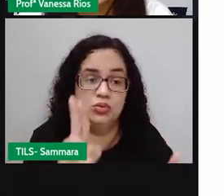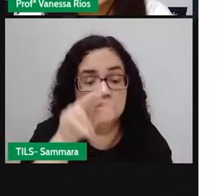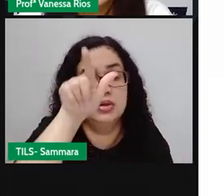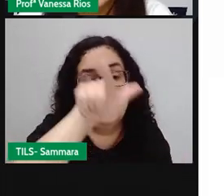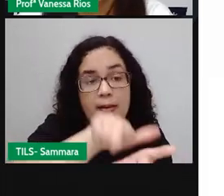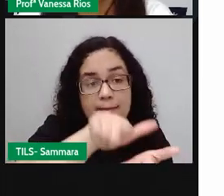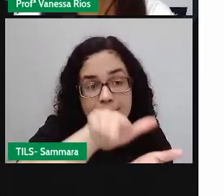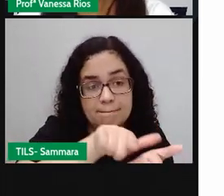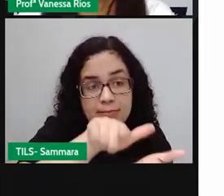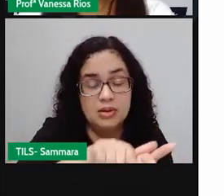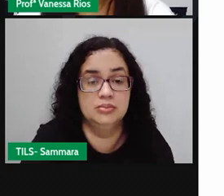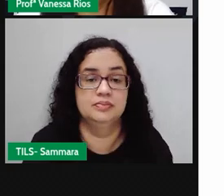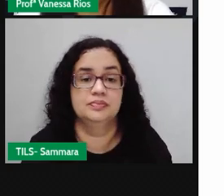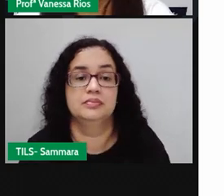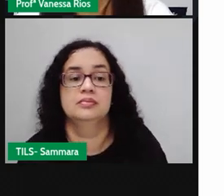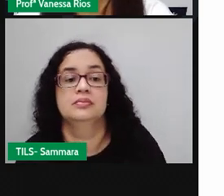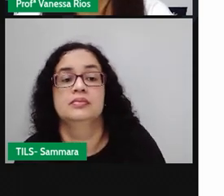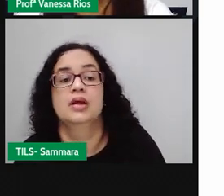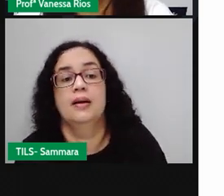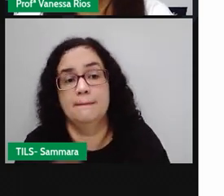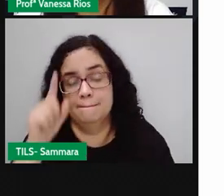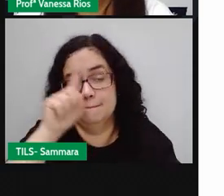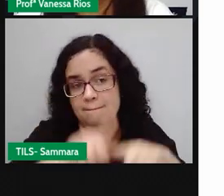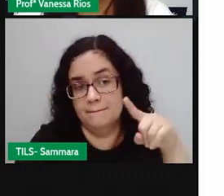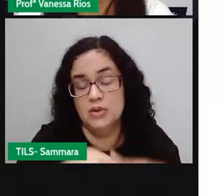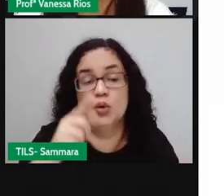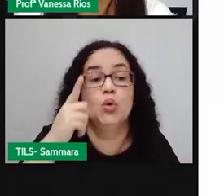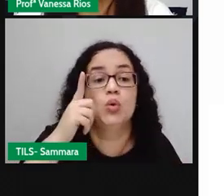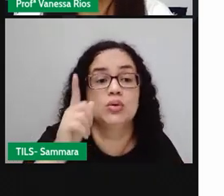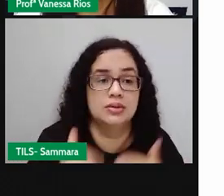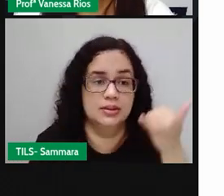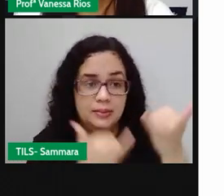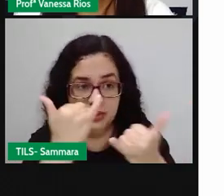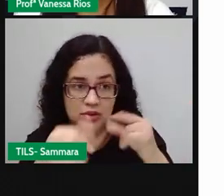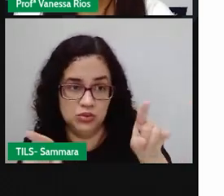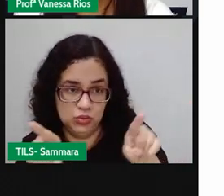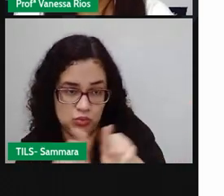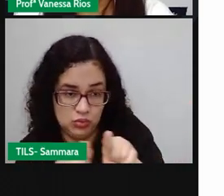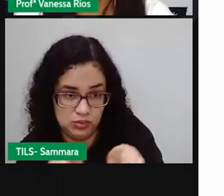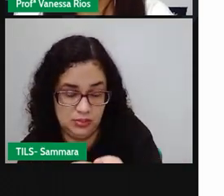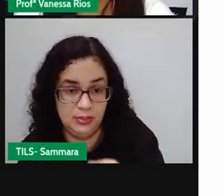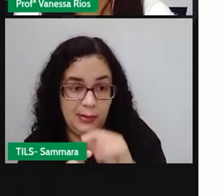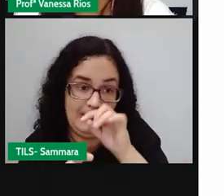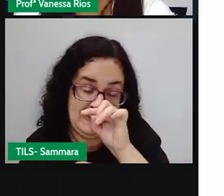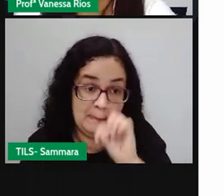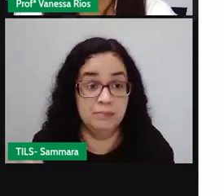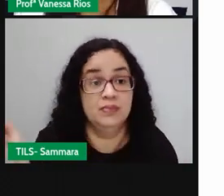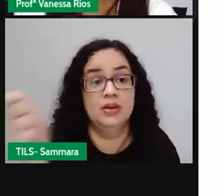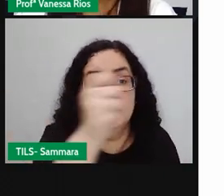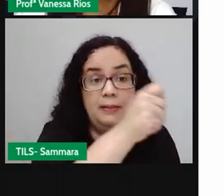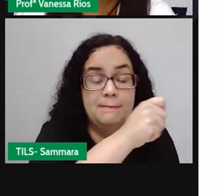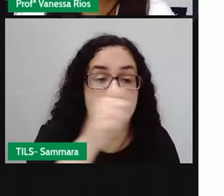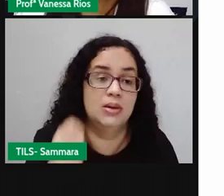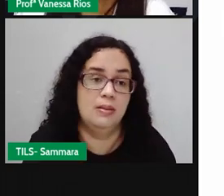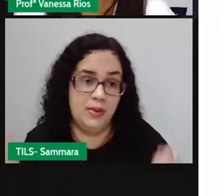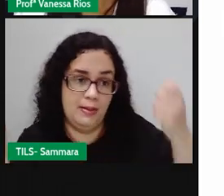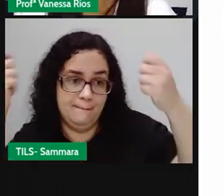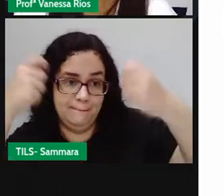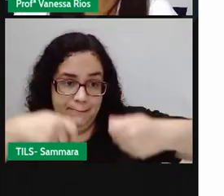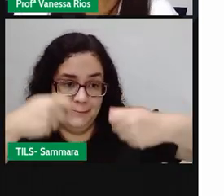esse material. Mas é um material que a gente consegue fazer brinquedos também. E a pipa precisa justamente, né,